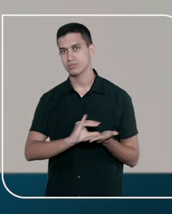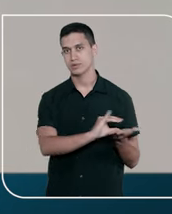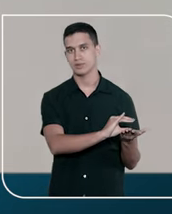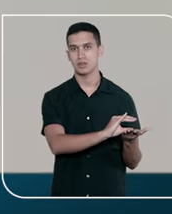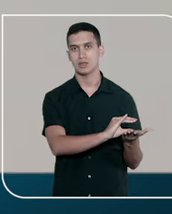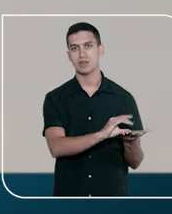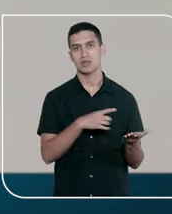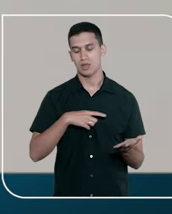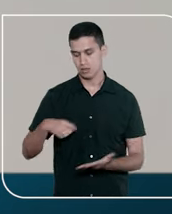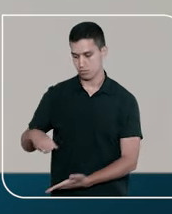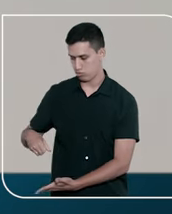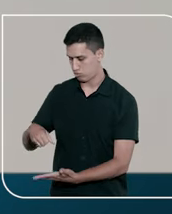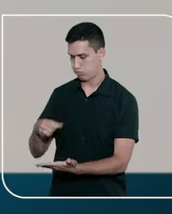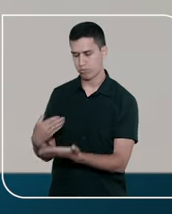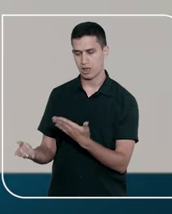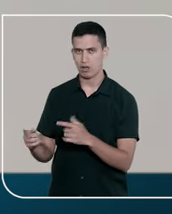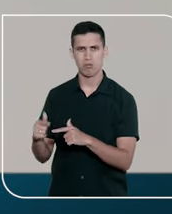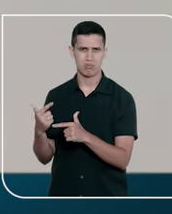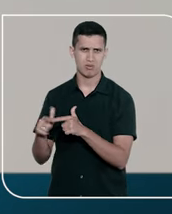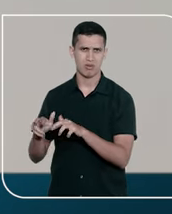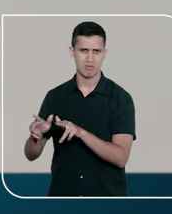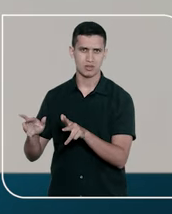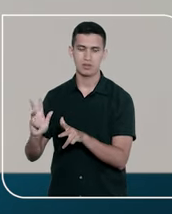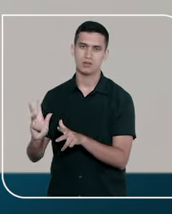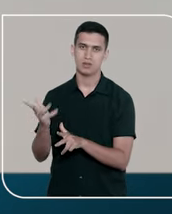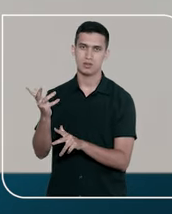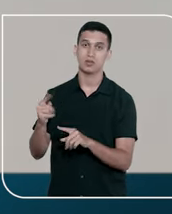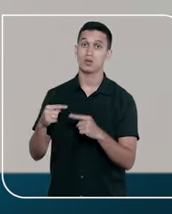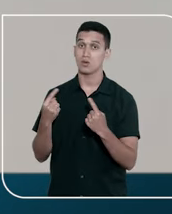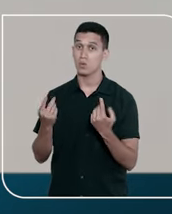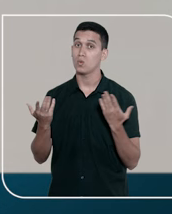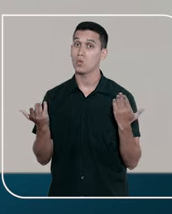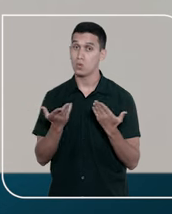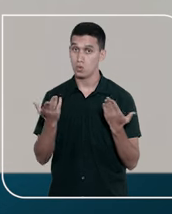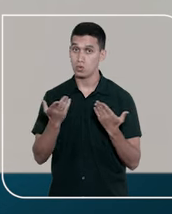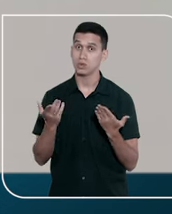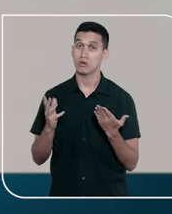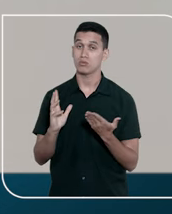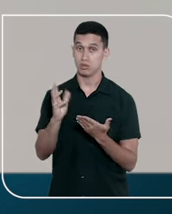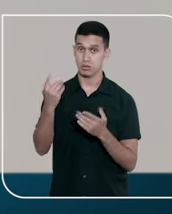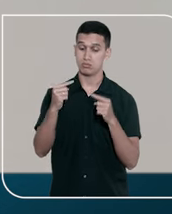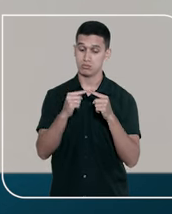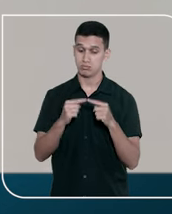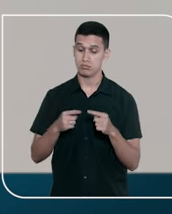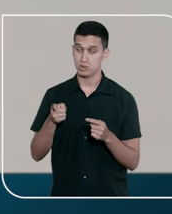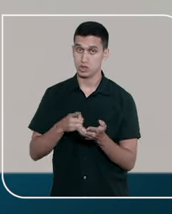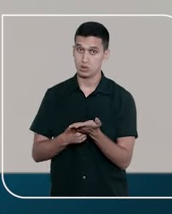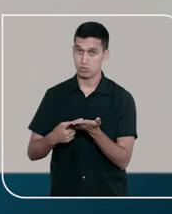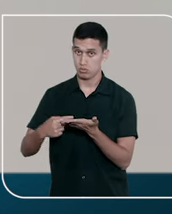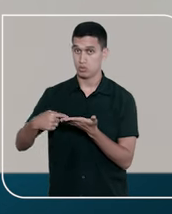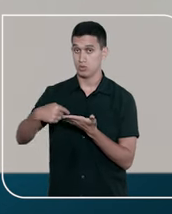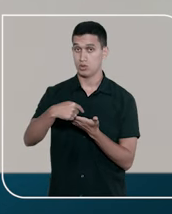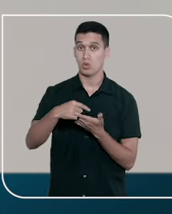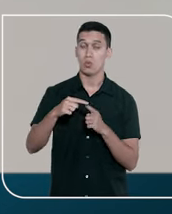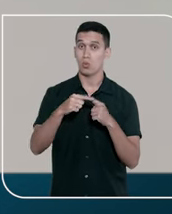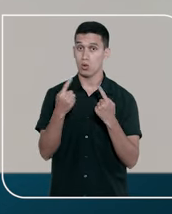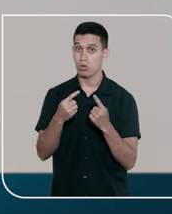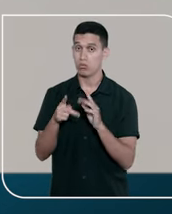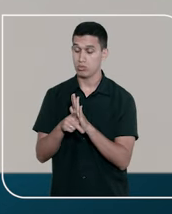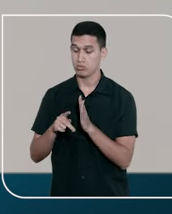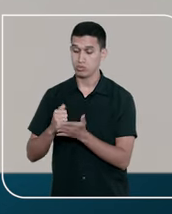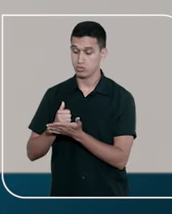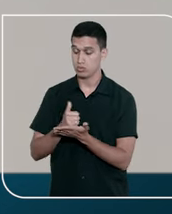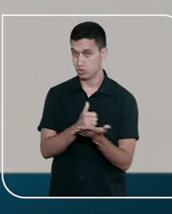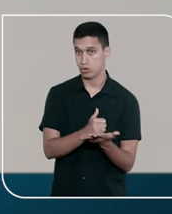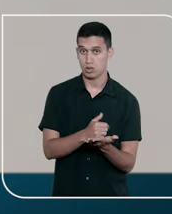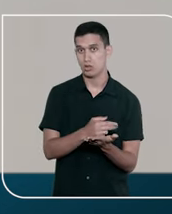transporte de bagagem, quando há uma perda de bagagem. Então, a situação hoje, em relação à aplicação do tratado, quanto ao transporte de bagagem,